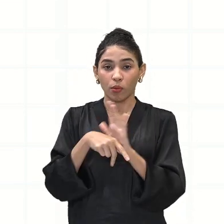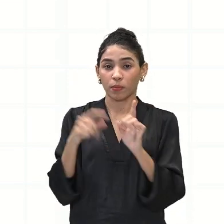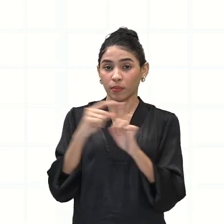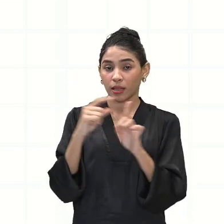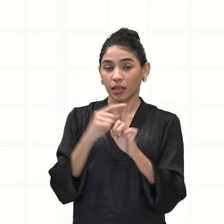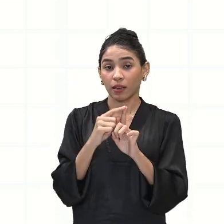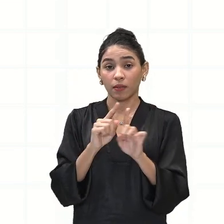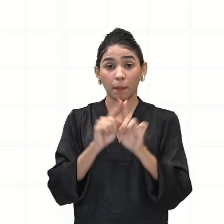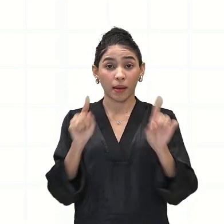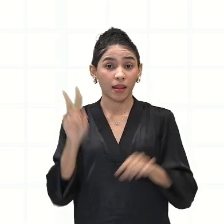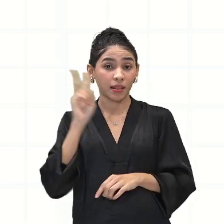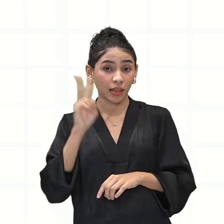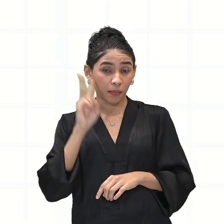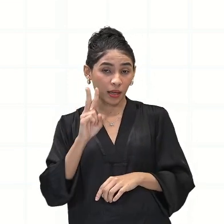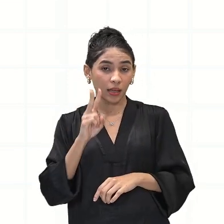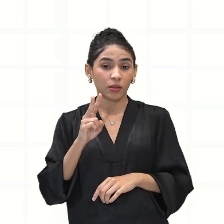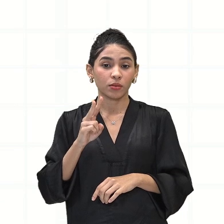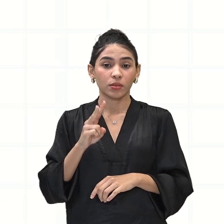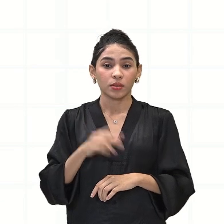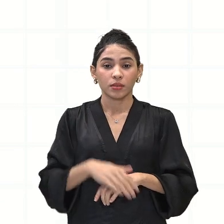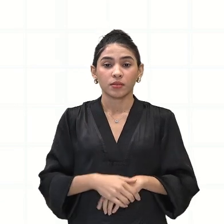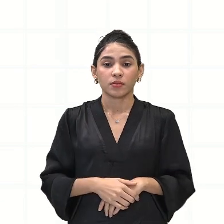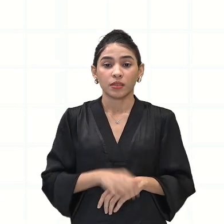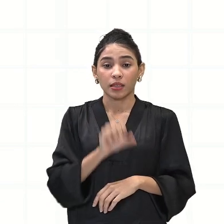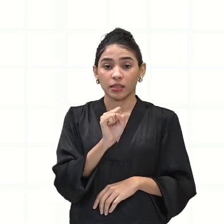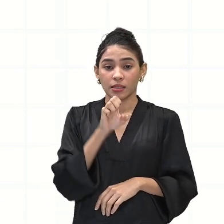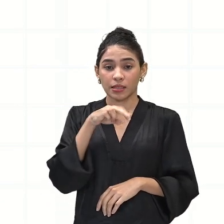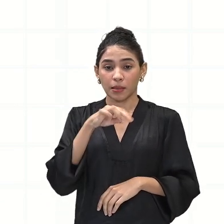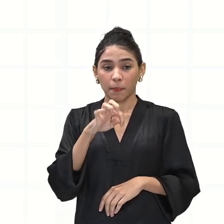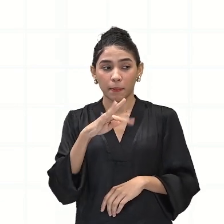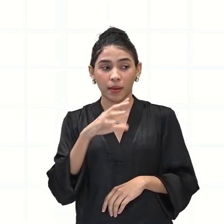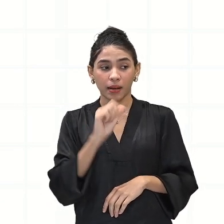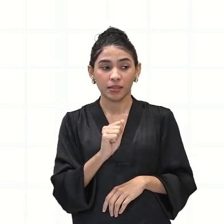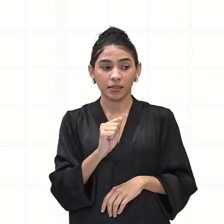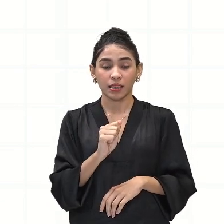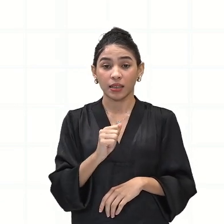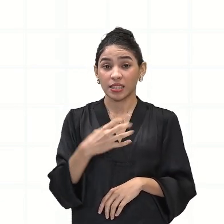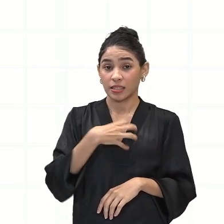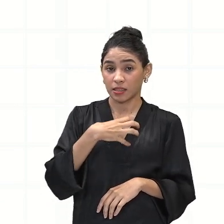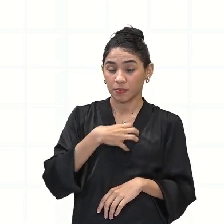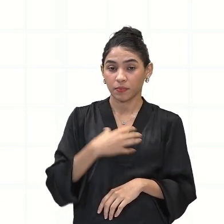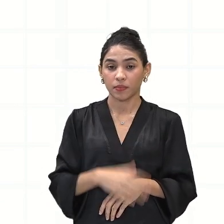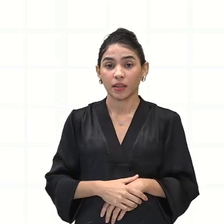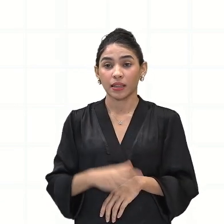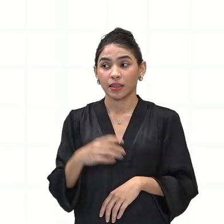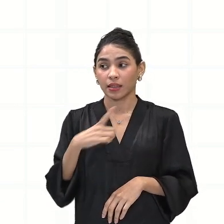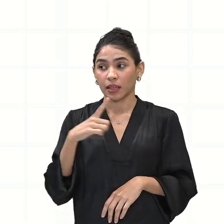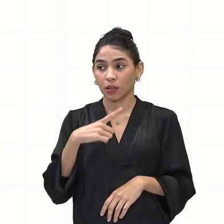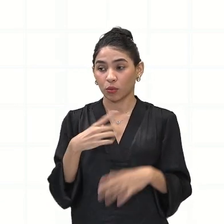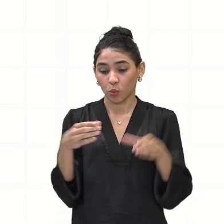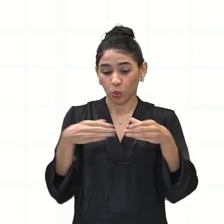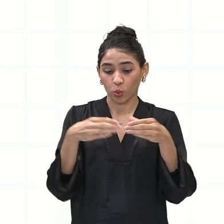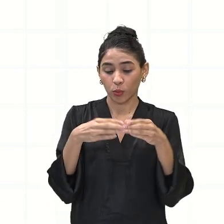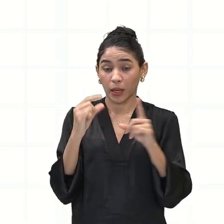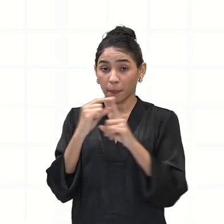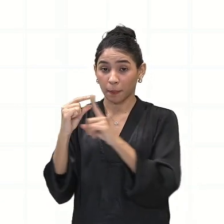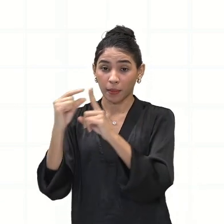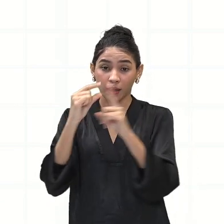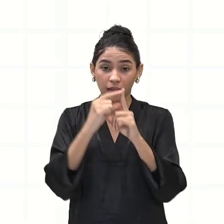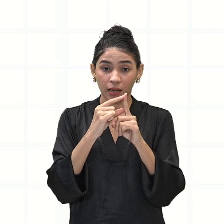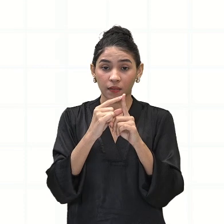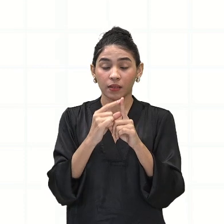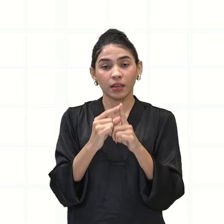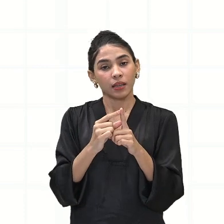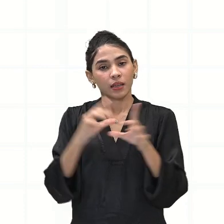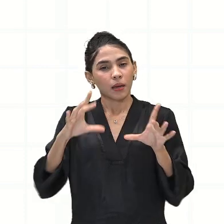que toda vez que eu ler a palavra semântica, eu vou pensar em sentido. Ela se baseia no jogo de palavras que se assemelham foneticamente, que tem